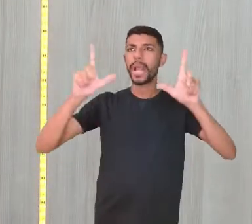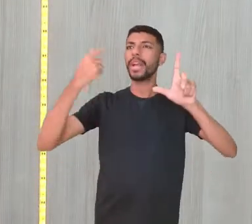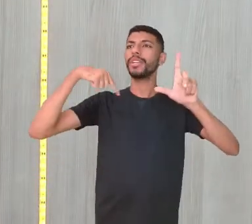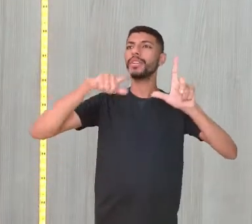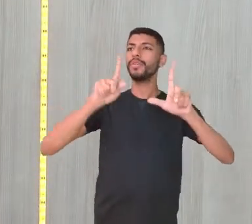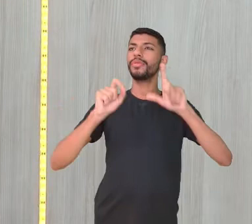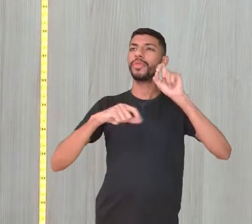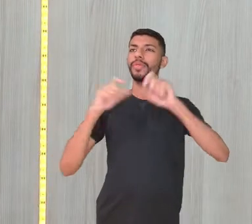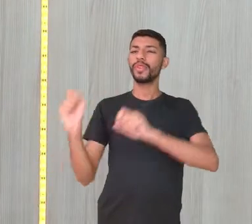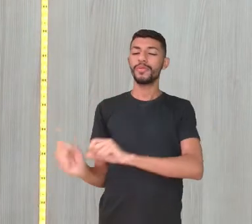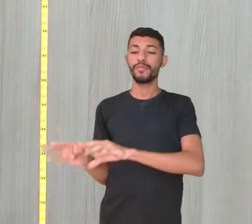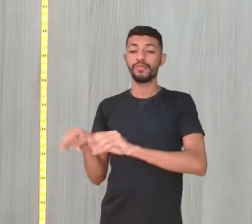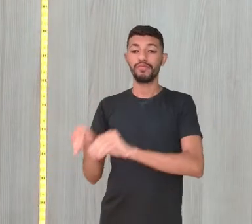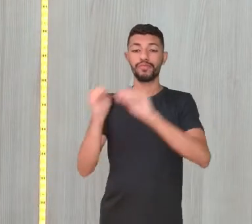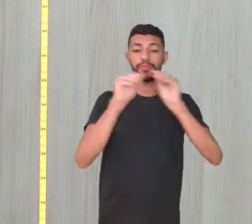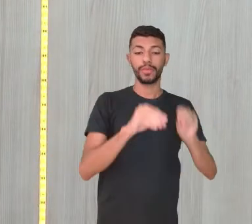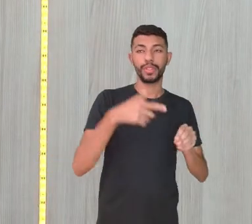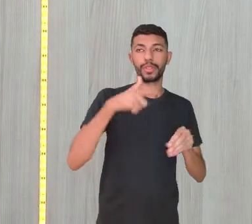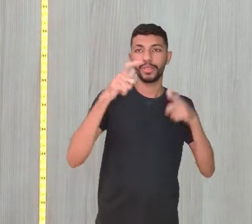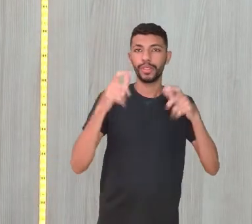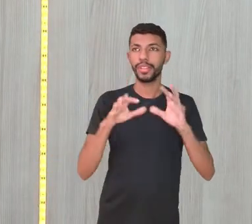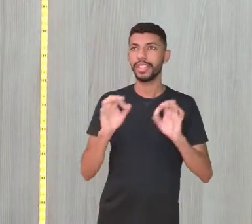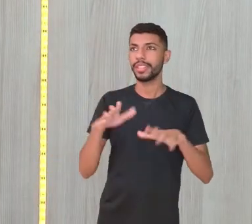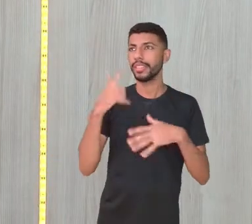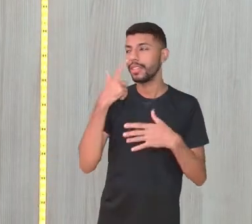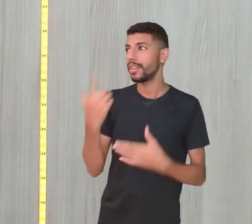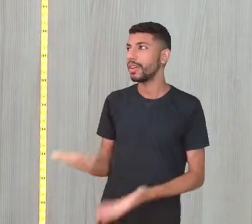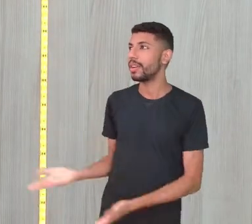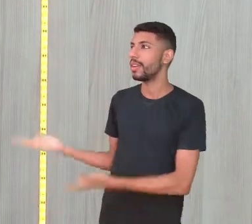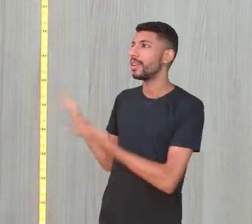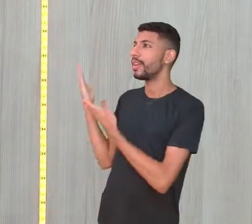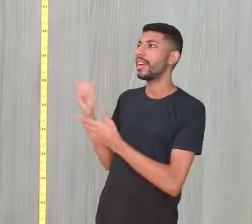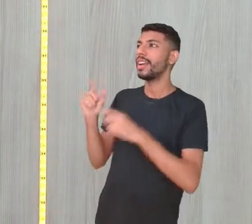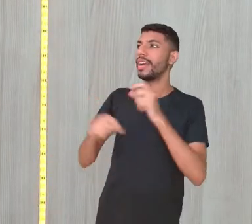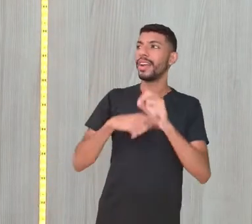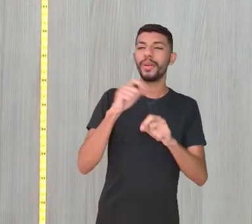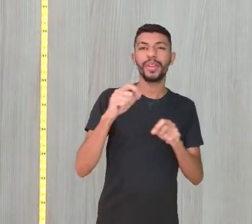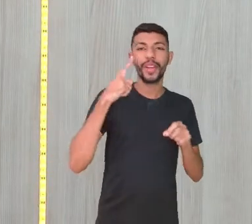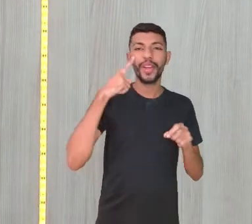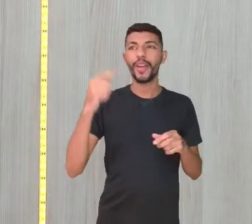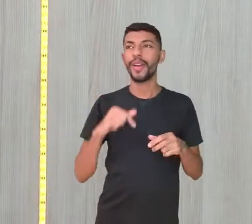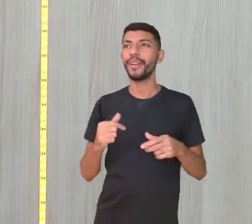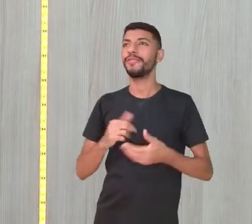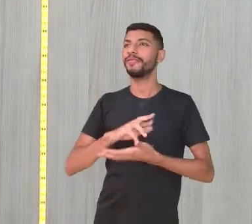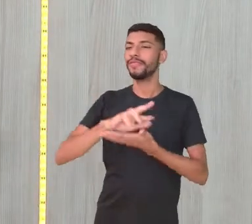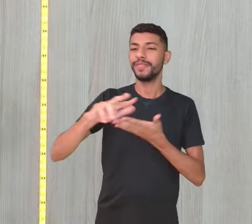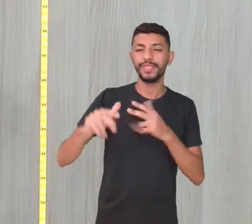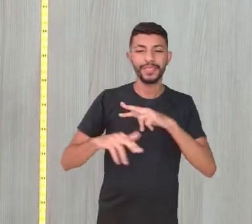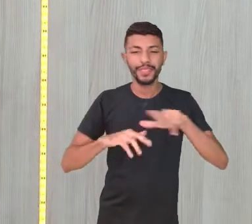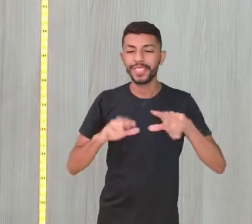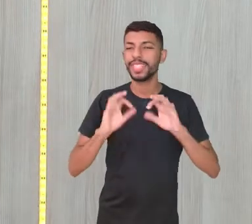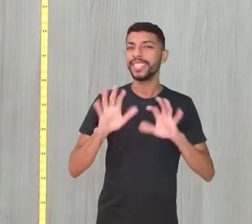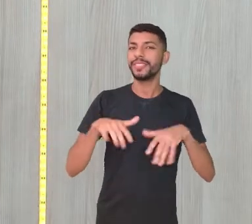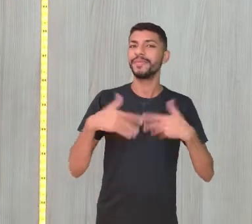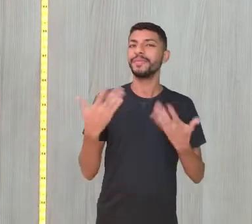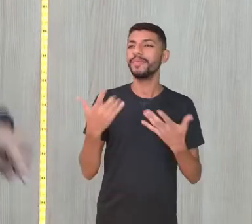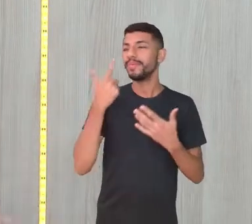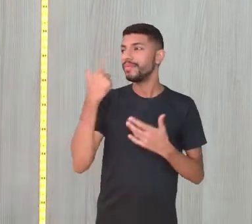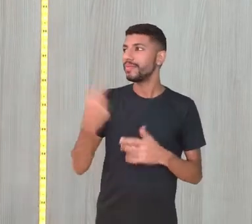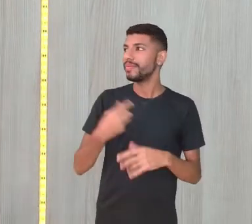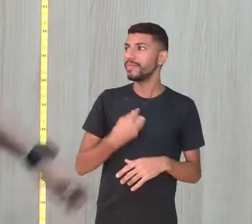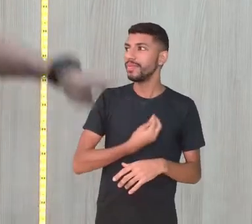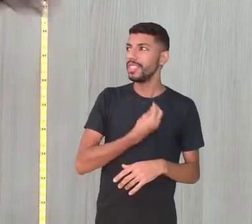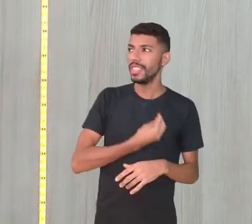para o outro local agora também, beleza? Multi, beleza? Então, estou aqui